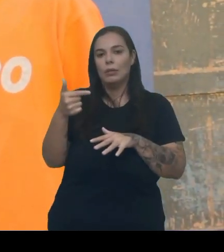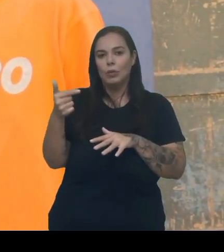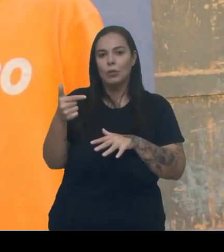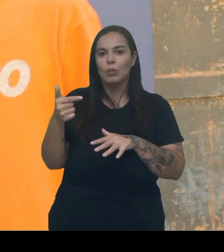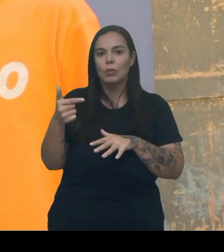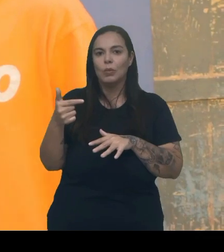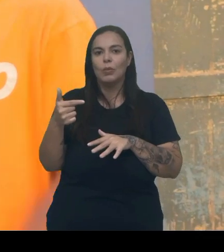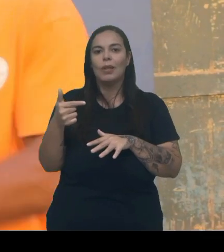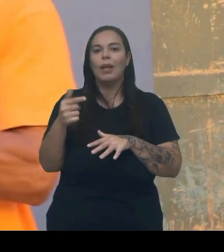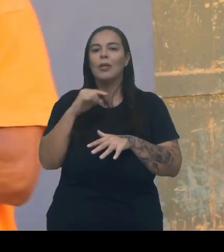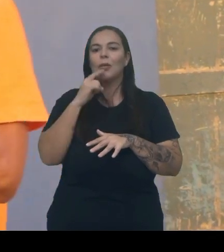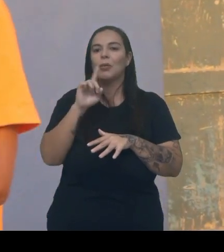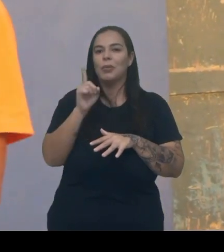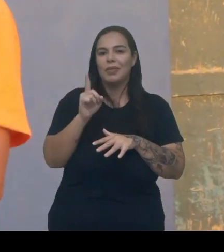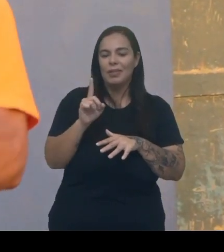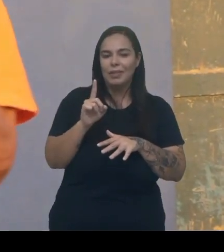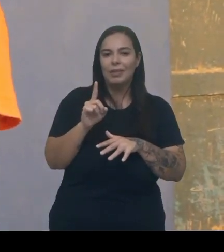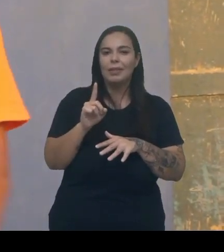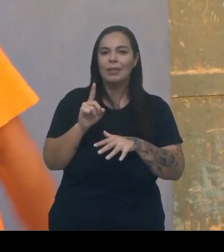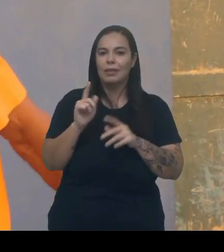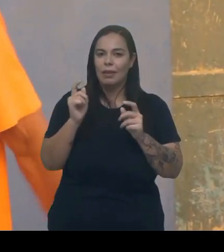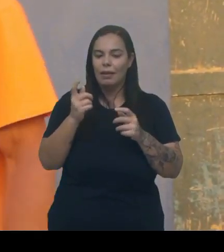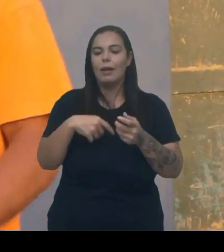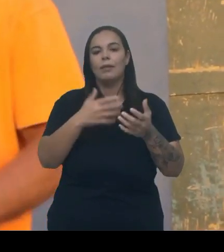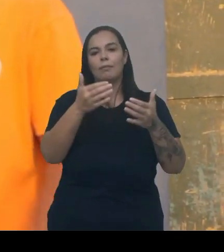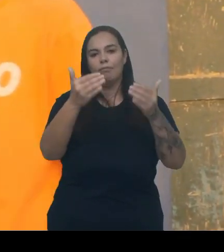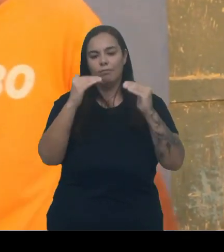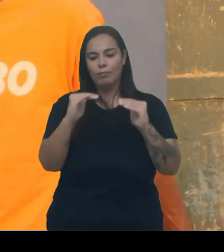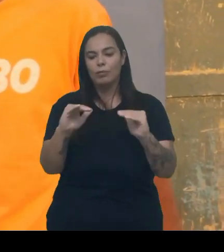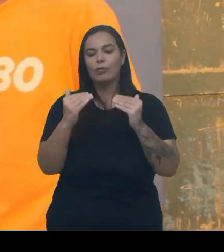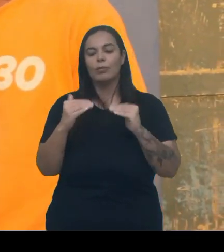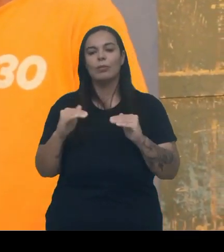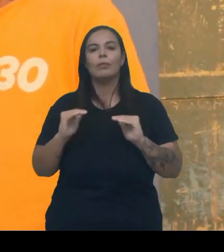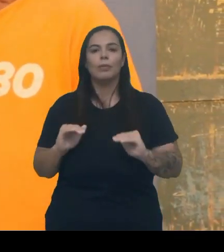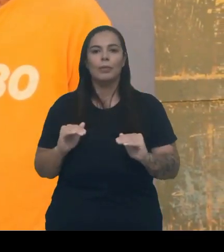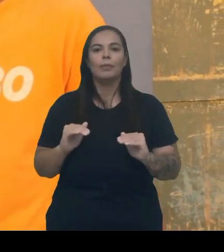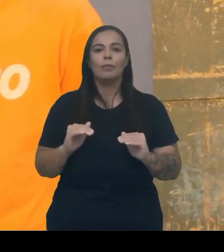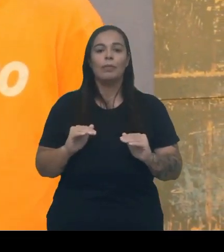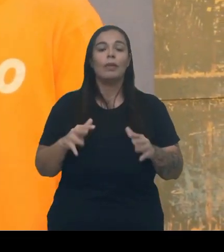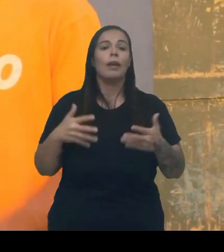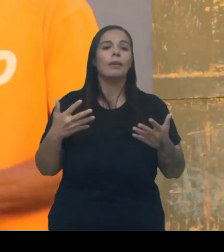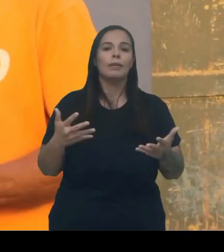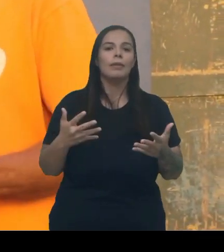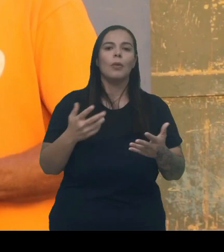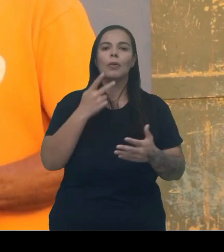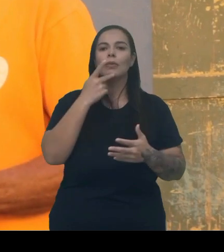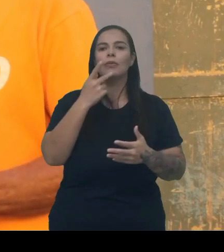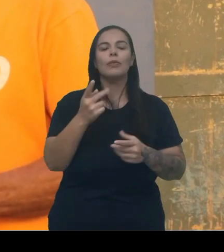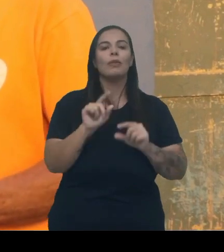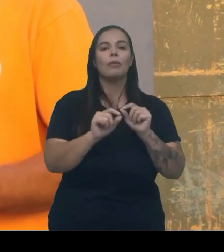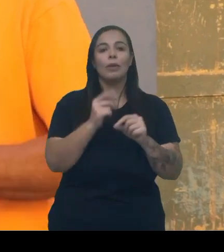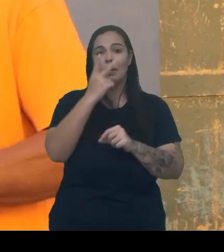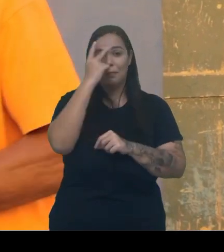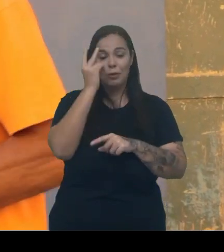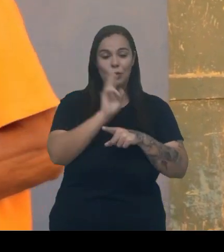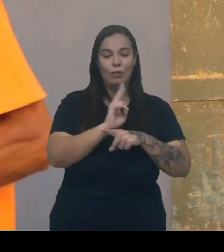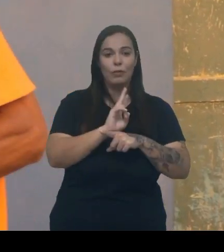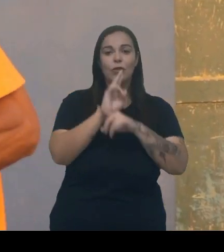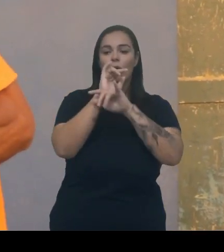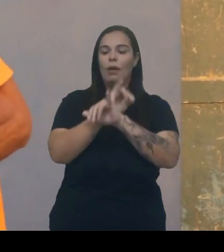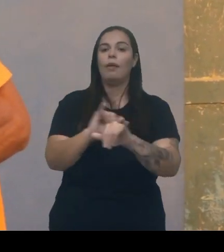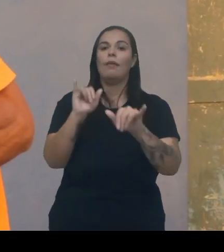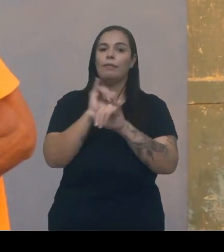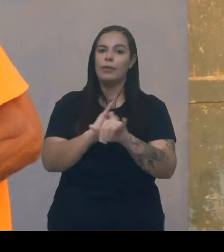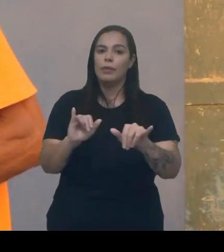segundo, já não deixava vir até ali, rema para baixo, tá entendendo? Então o que o pessoal dizia? Aí o vigia mandava